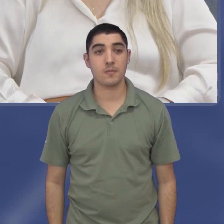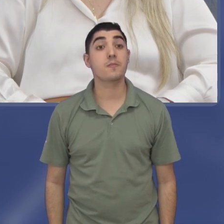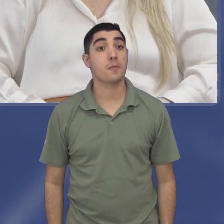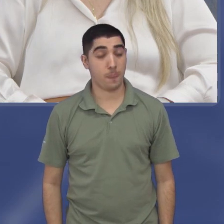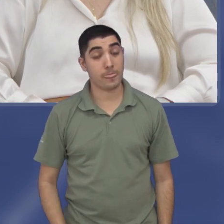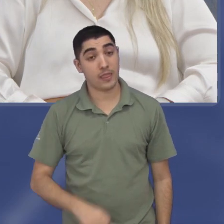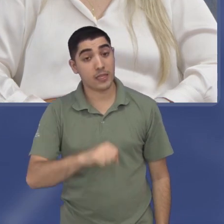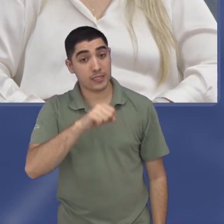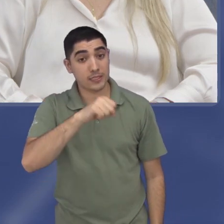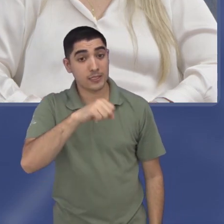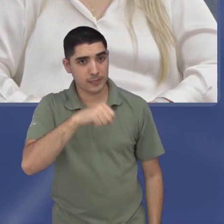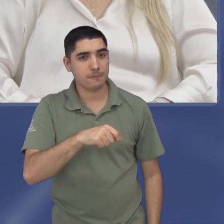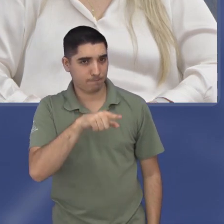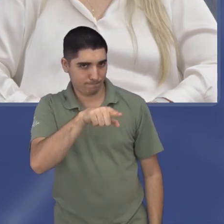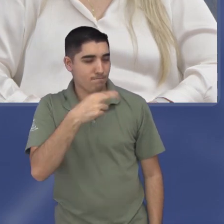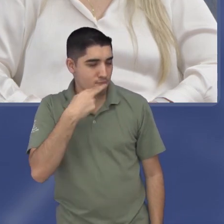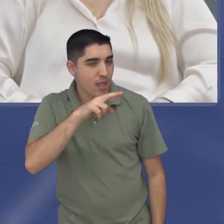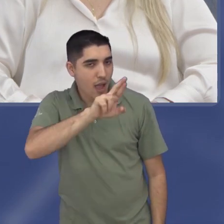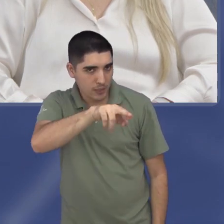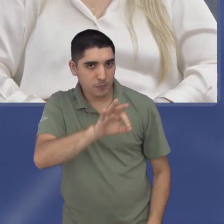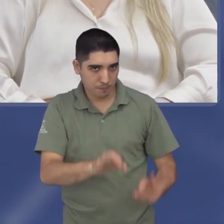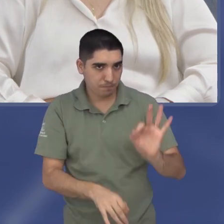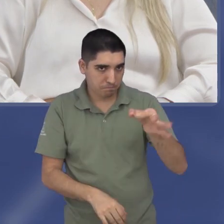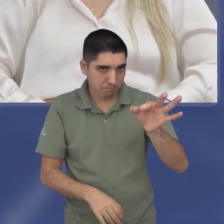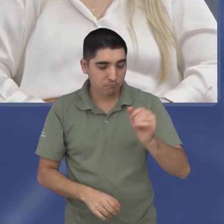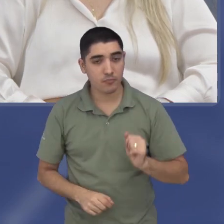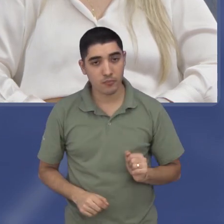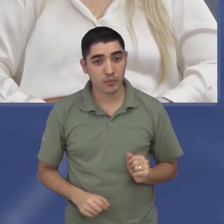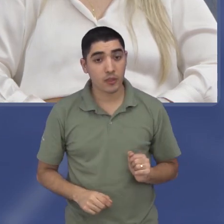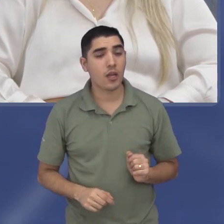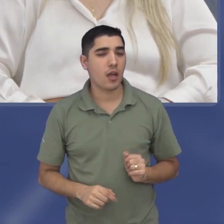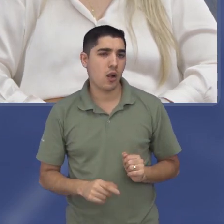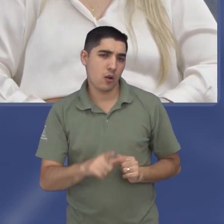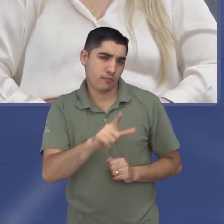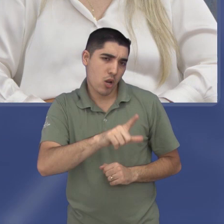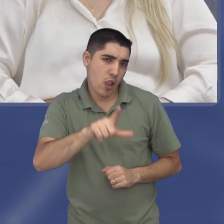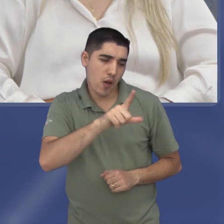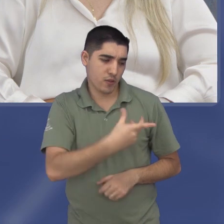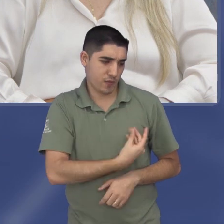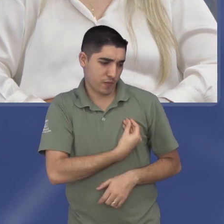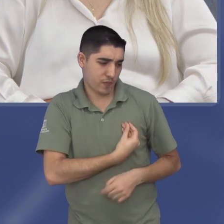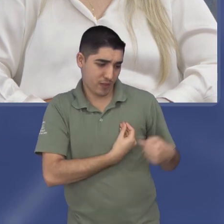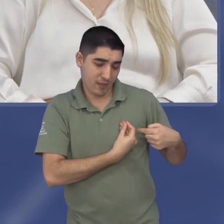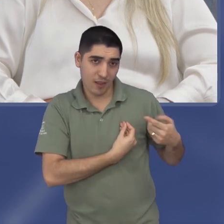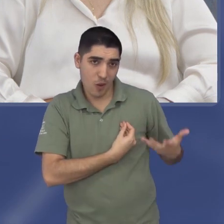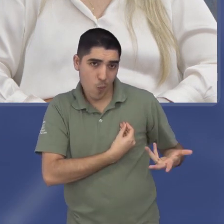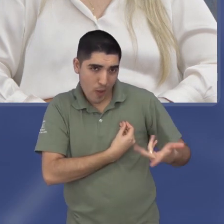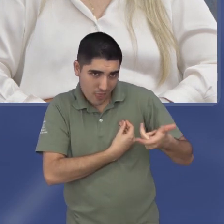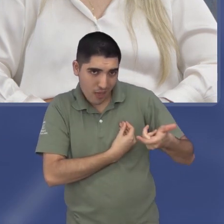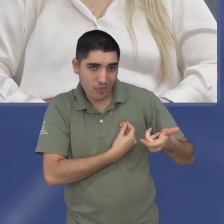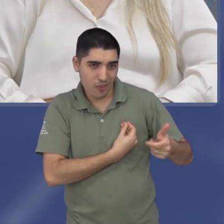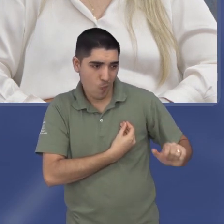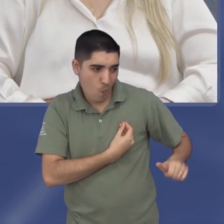Sim, você tem razão. Lógico, para a qualidade de vida, ter um tempo livre